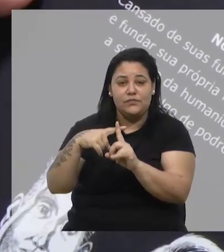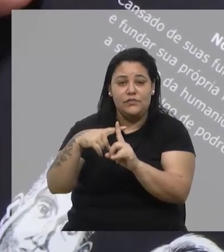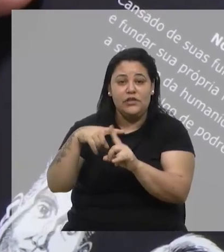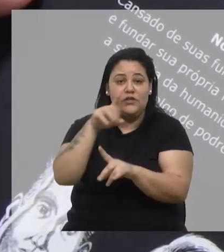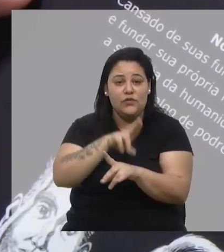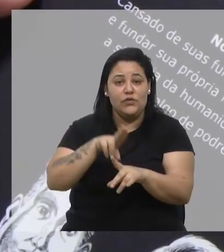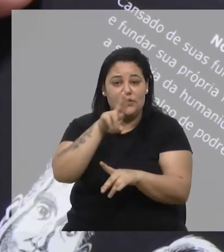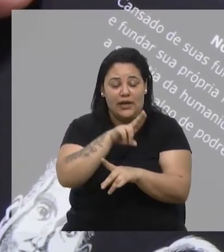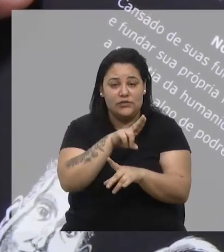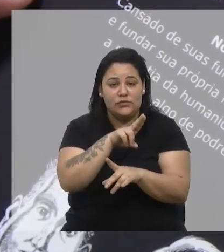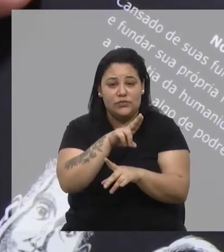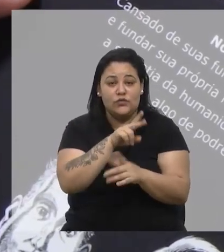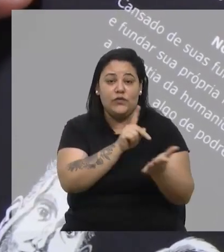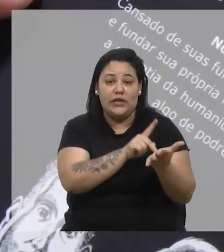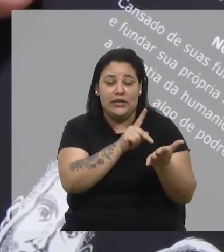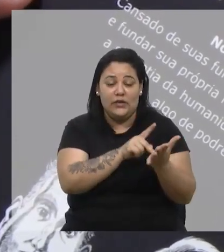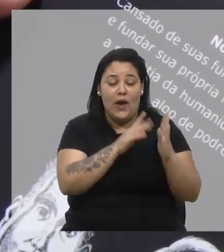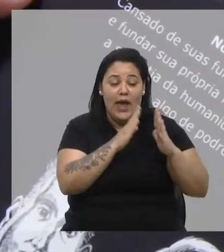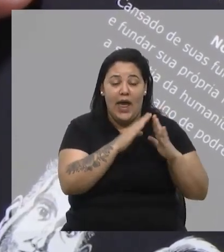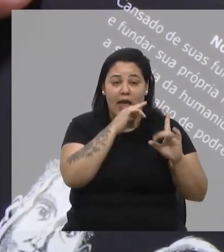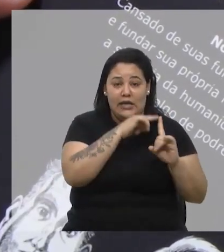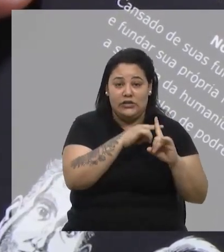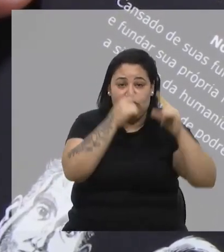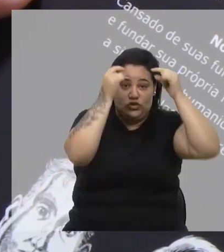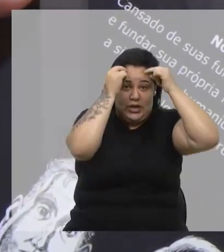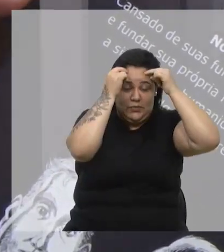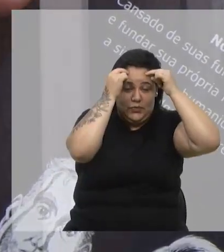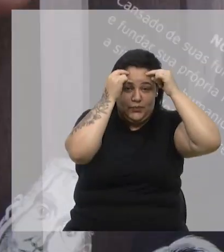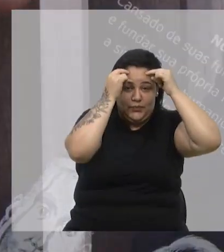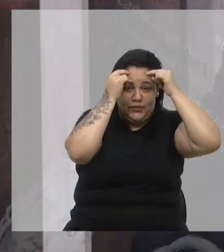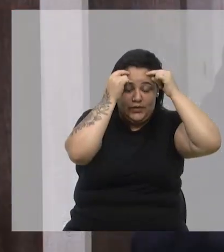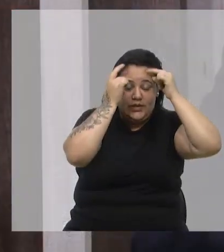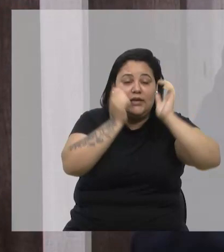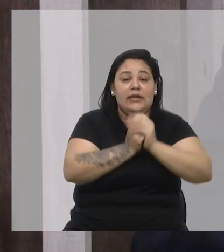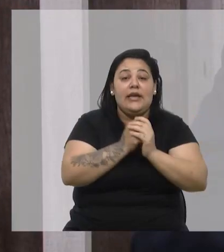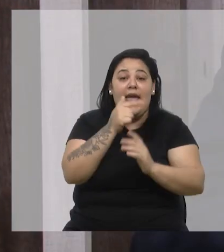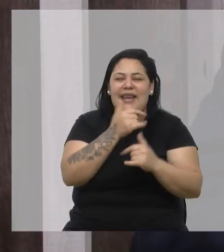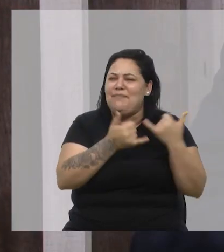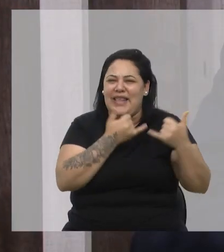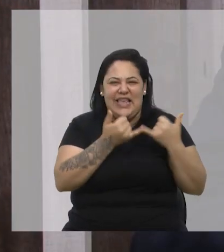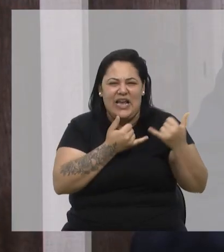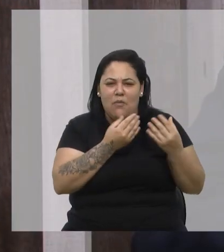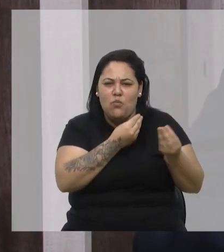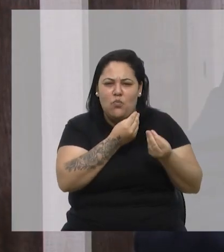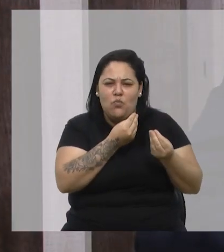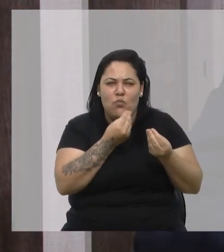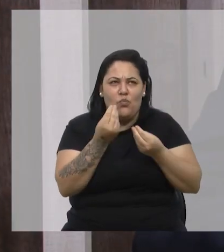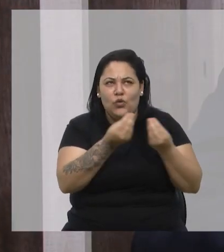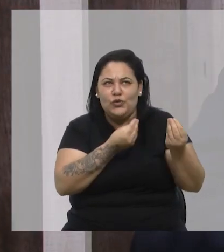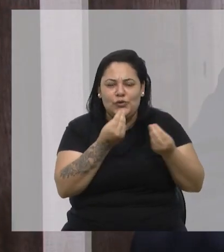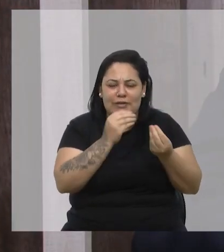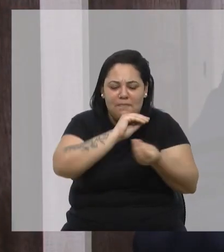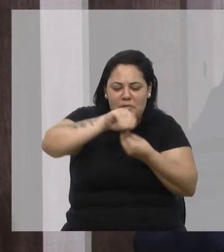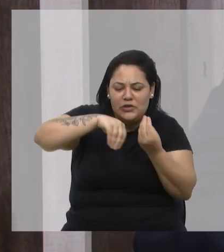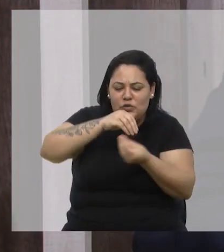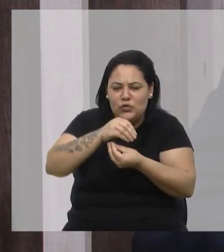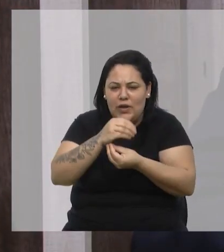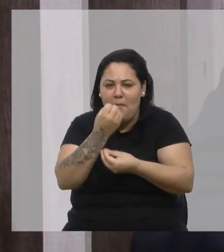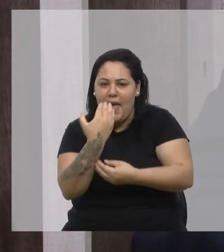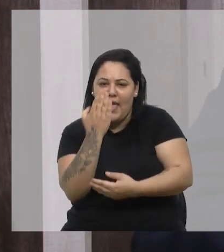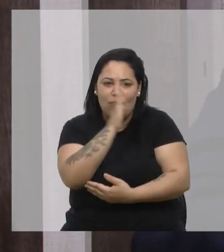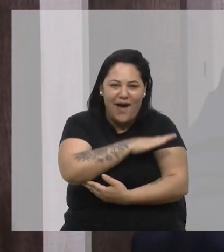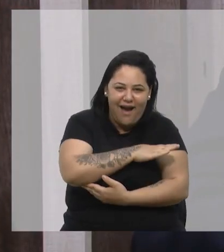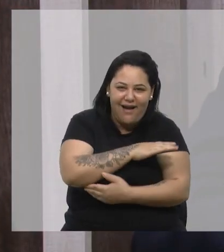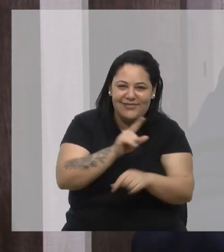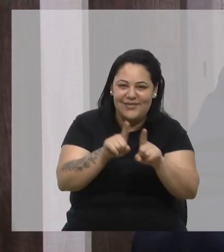a Igreja do Diabo, em que o Machado brinca bastante também com essa dicotomia